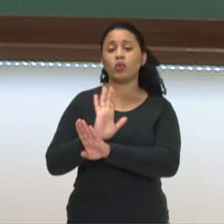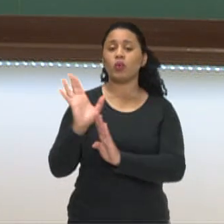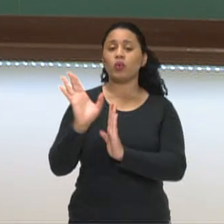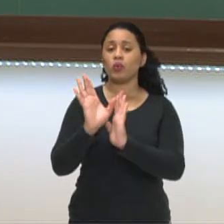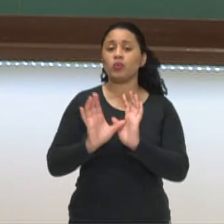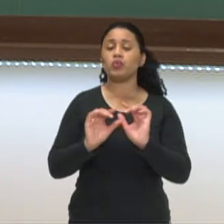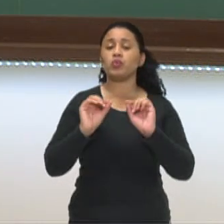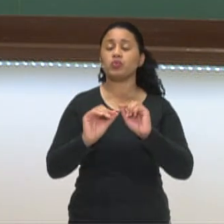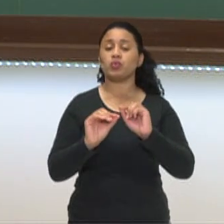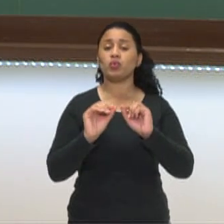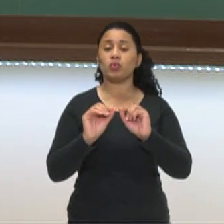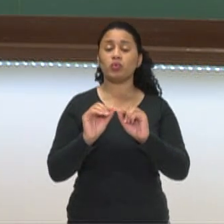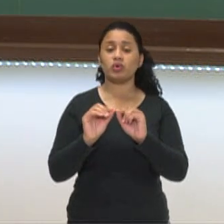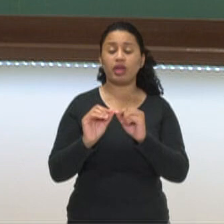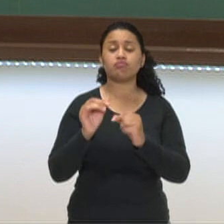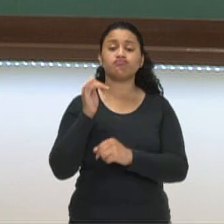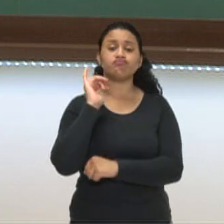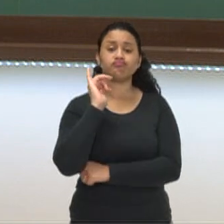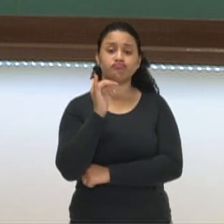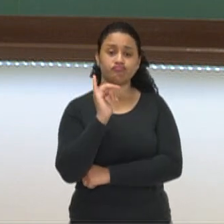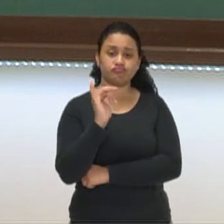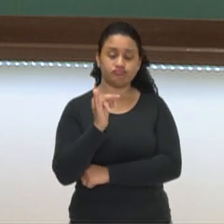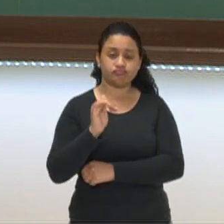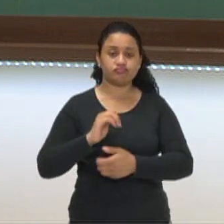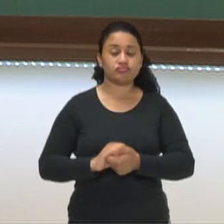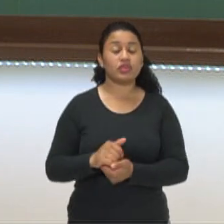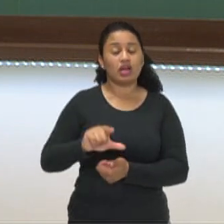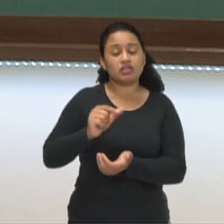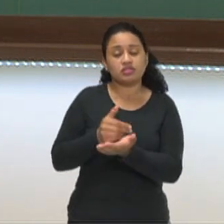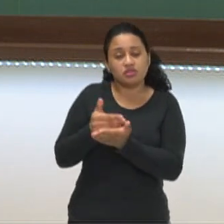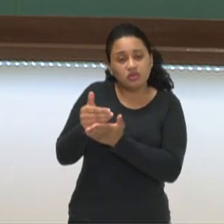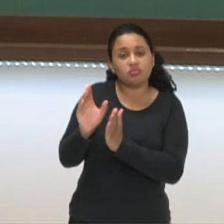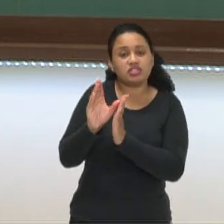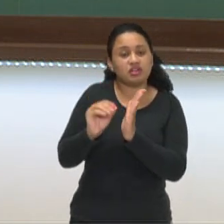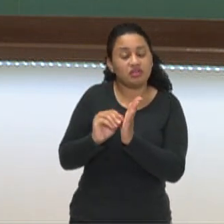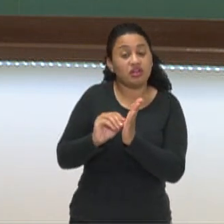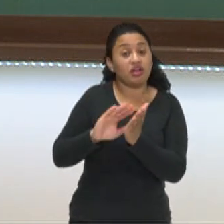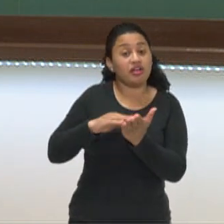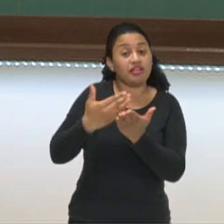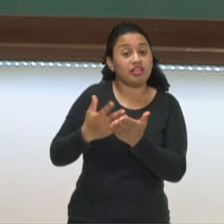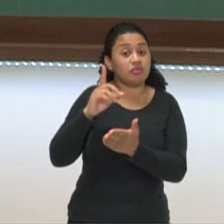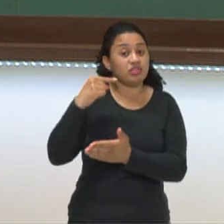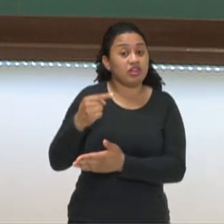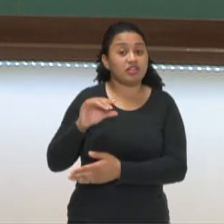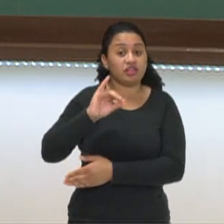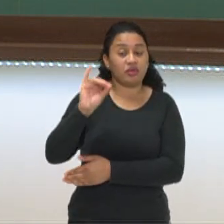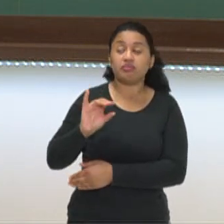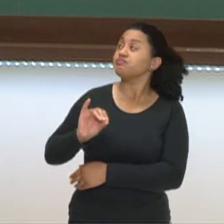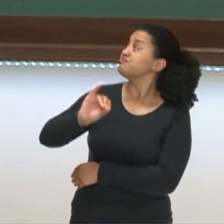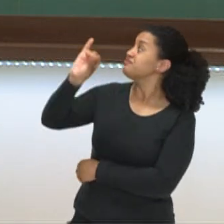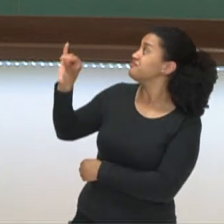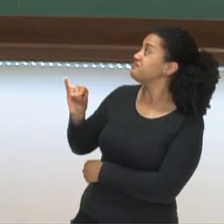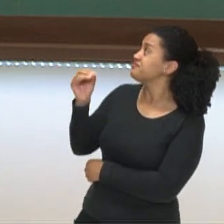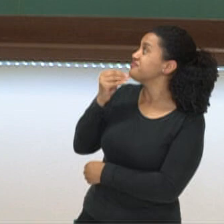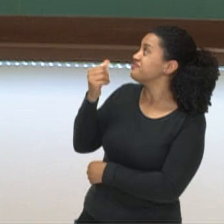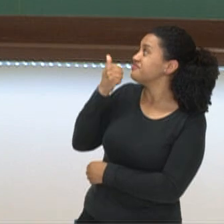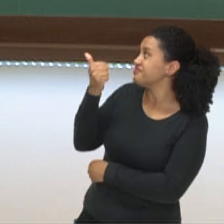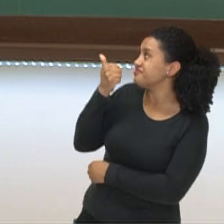a crônica. Antes de irmos aos conteúdos, vamos cumprimentar a nossa intérprete, Jéssica. Tudo bem,